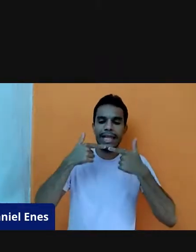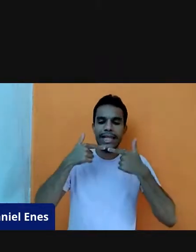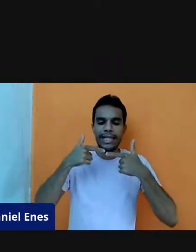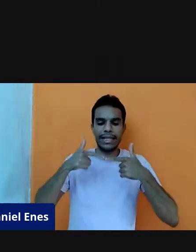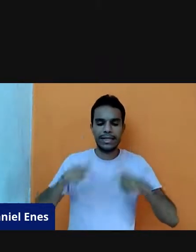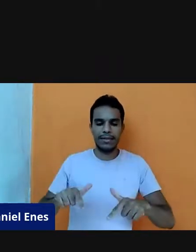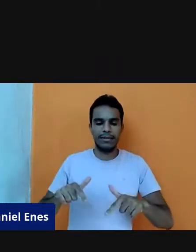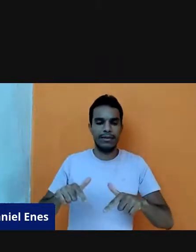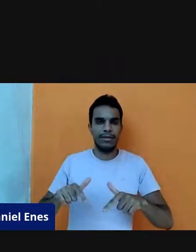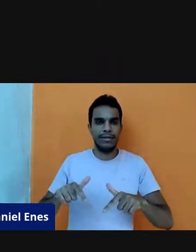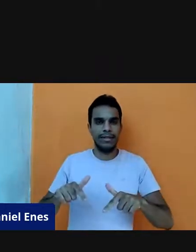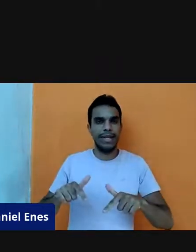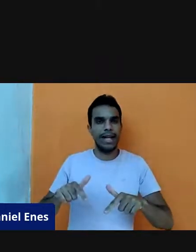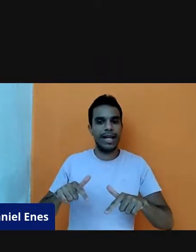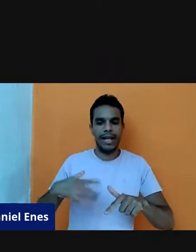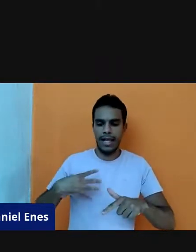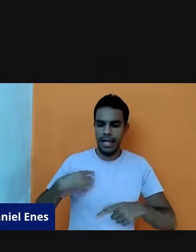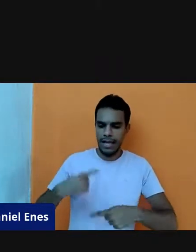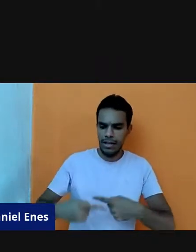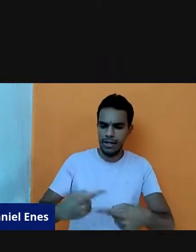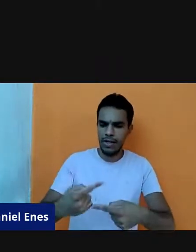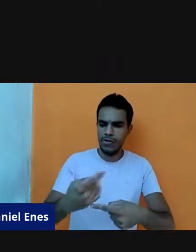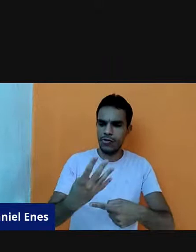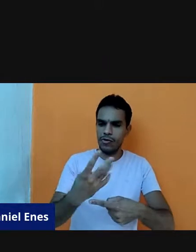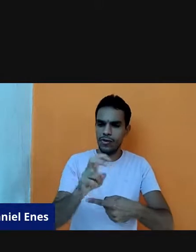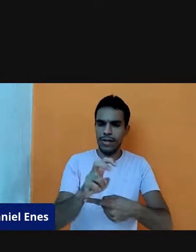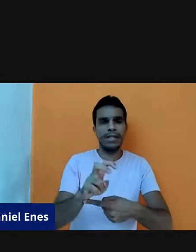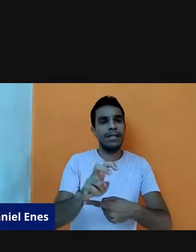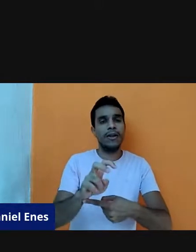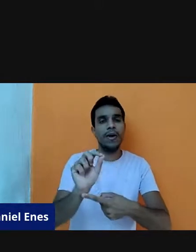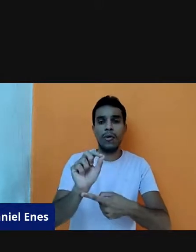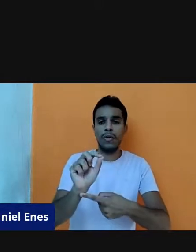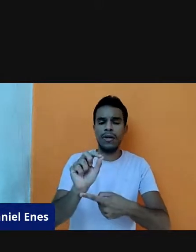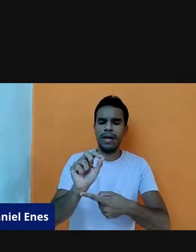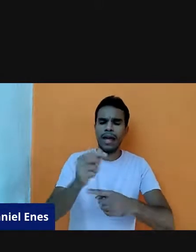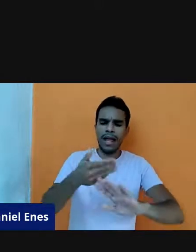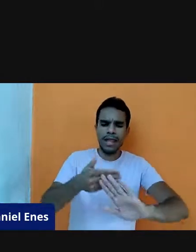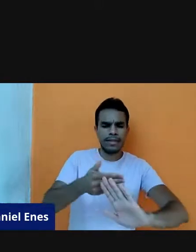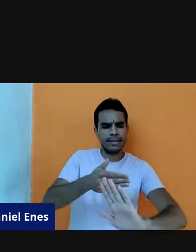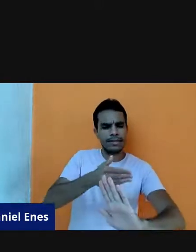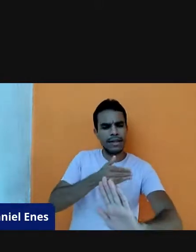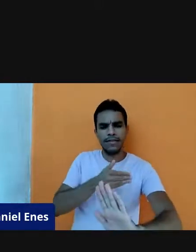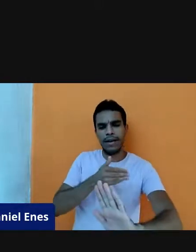né? Porque a geração de 45 se afasta